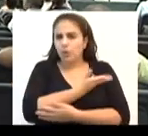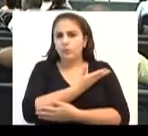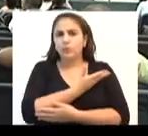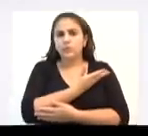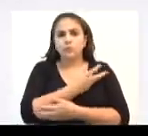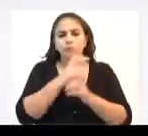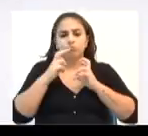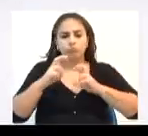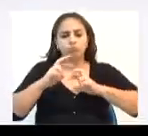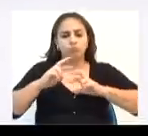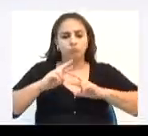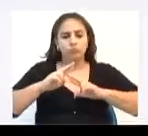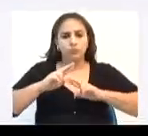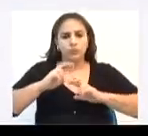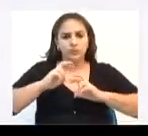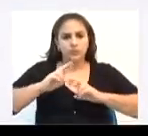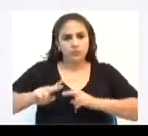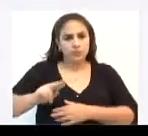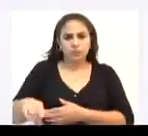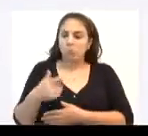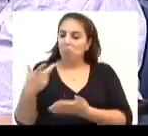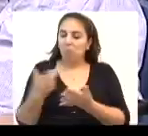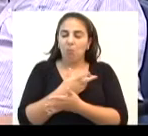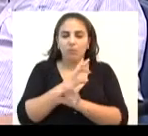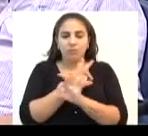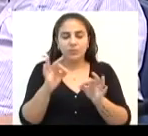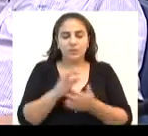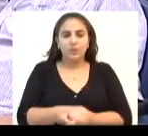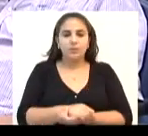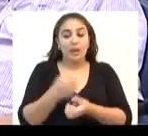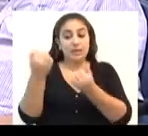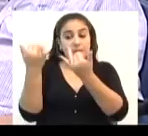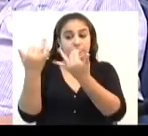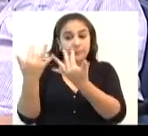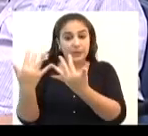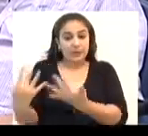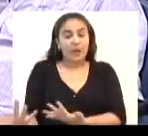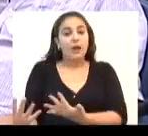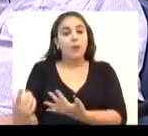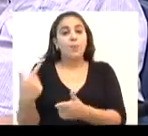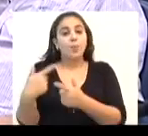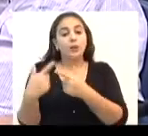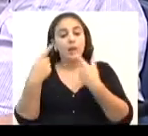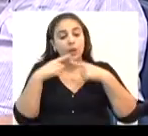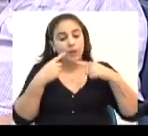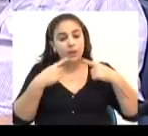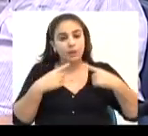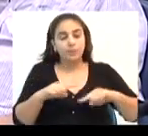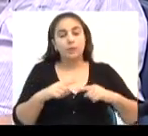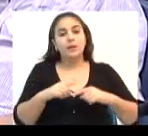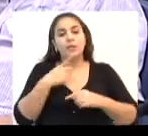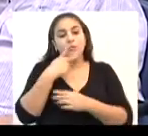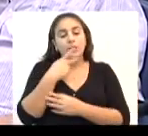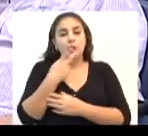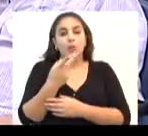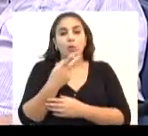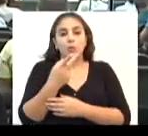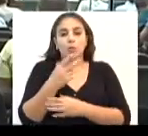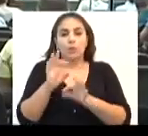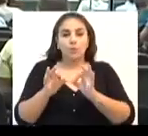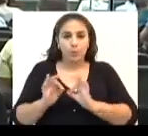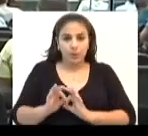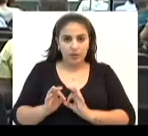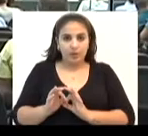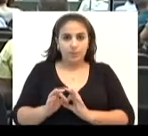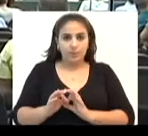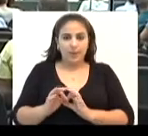não acontece. E para justificar as críticas, o orador do grande expediente também citou o programa Bairro a Bairro. A meu